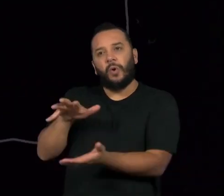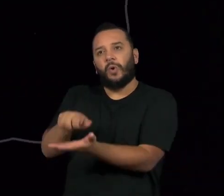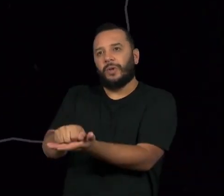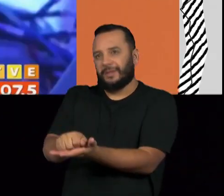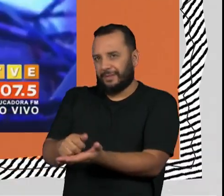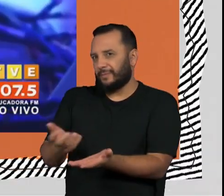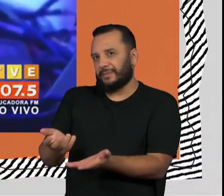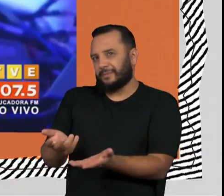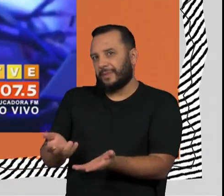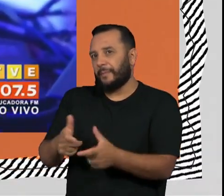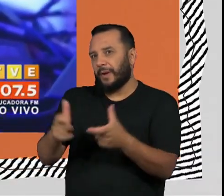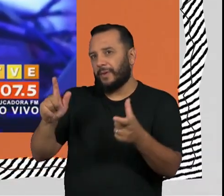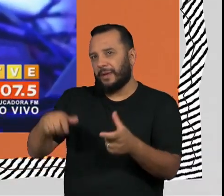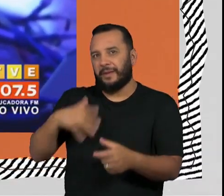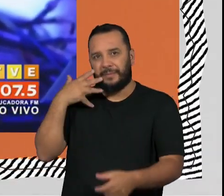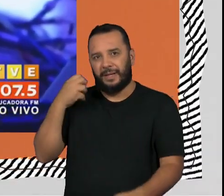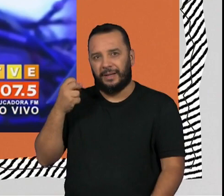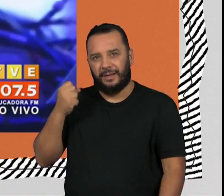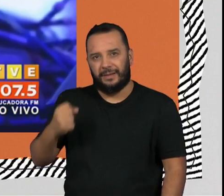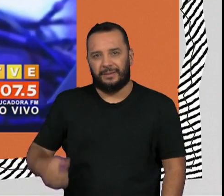colonialidade.